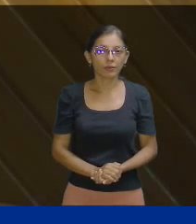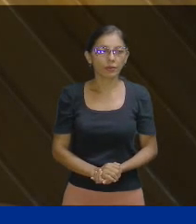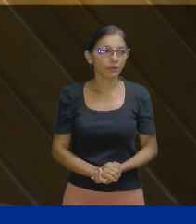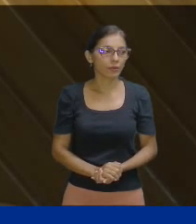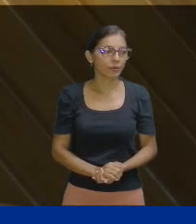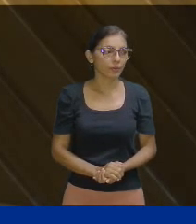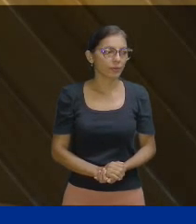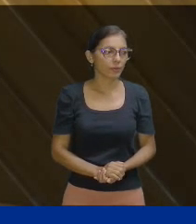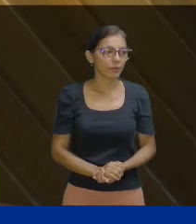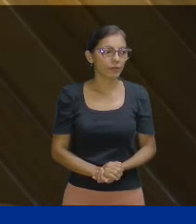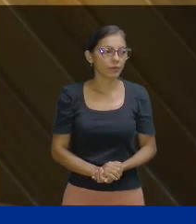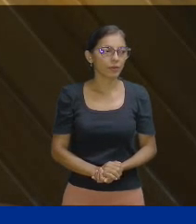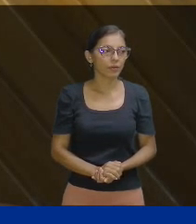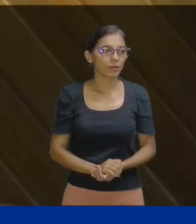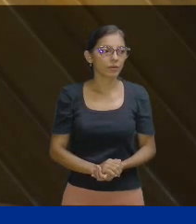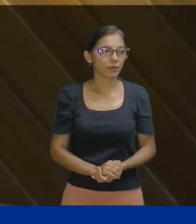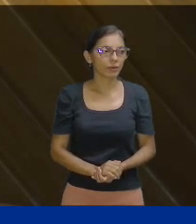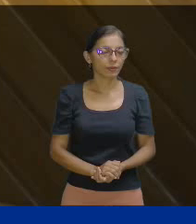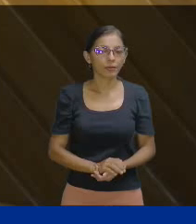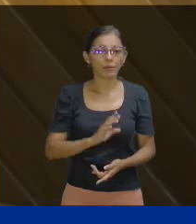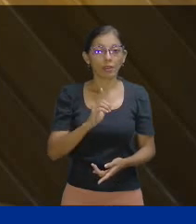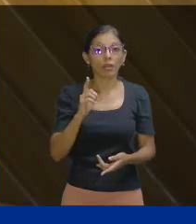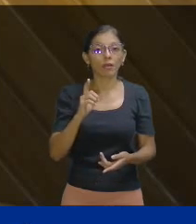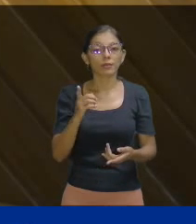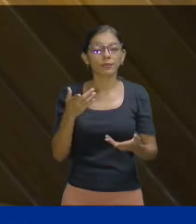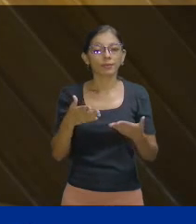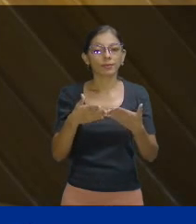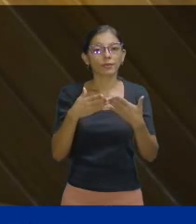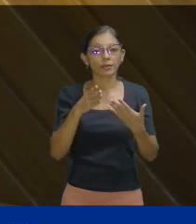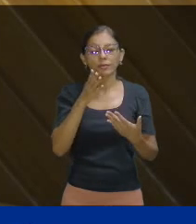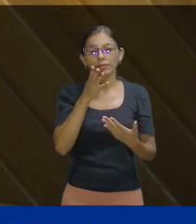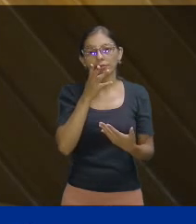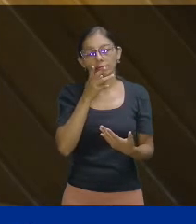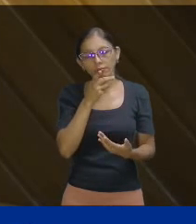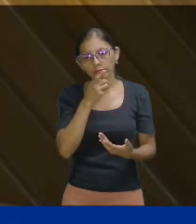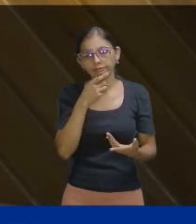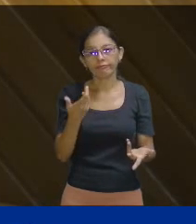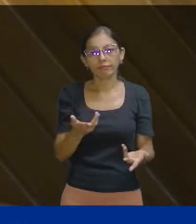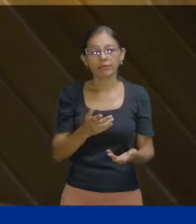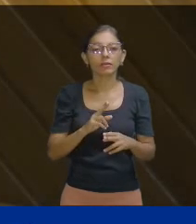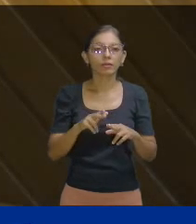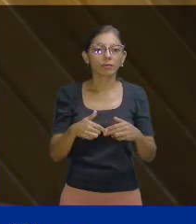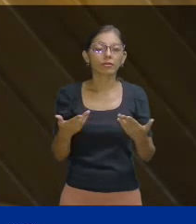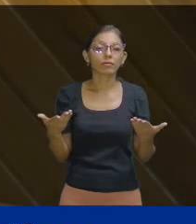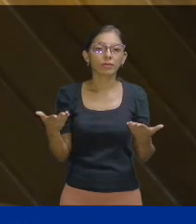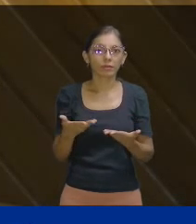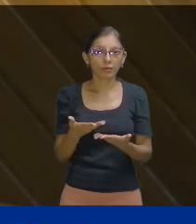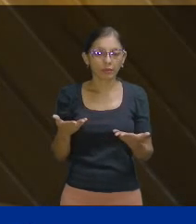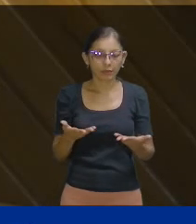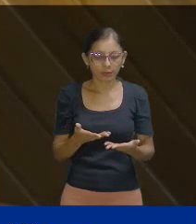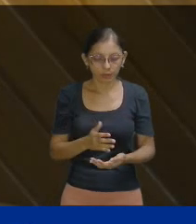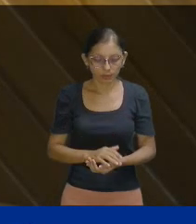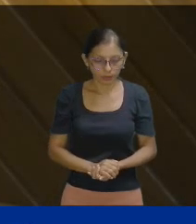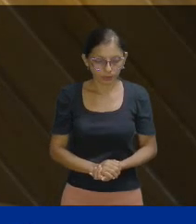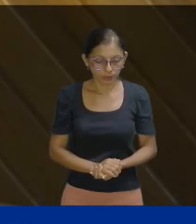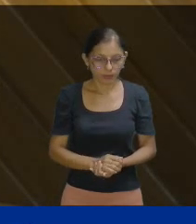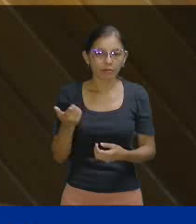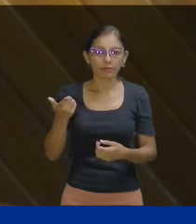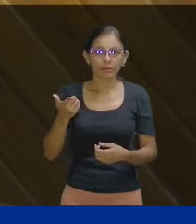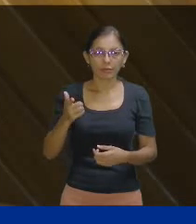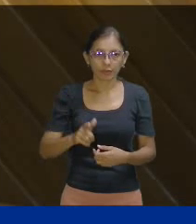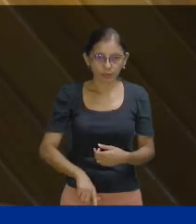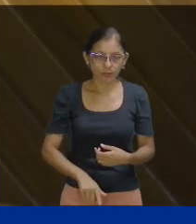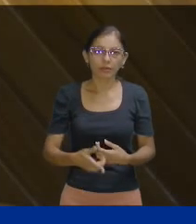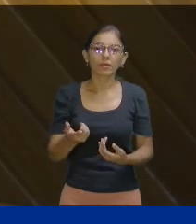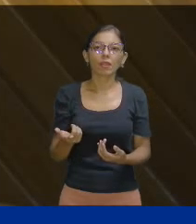do direito e do perigo da demora. Conformado, interpôs agravo regimental, no qual repetiu